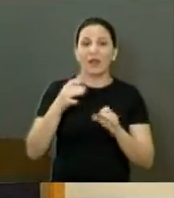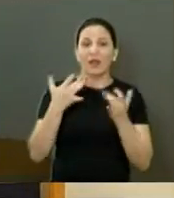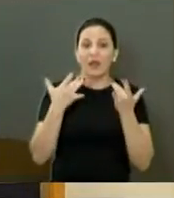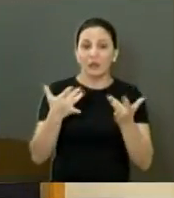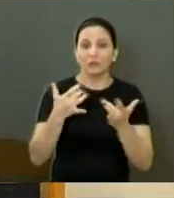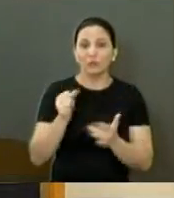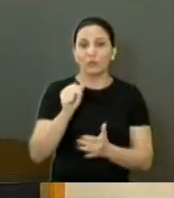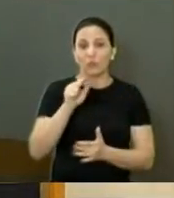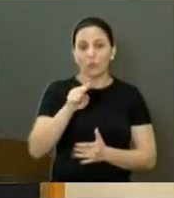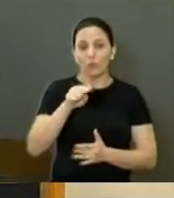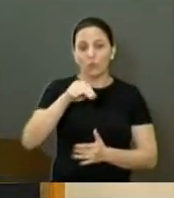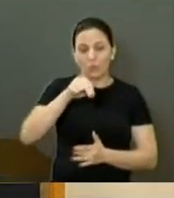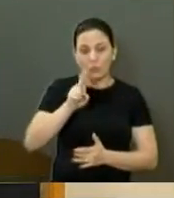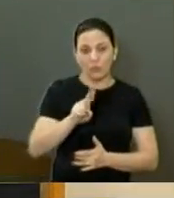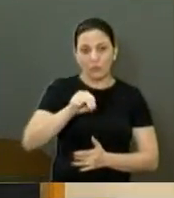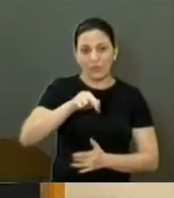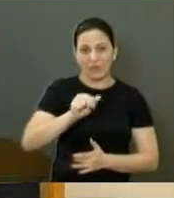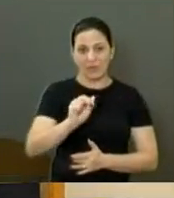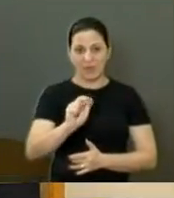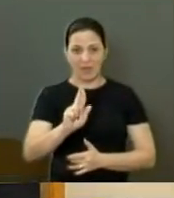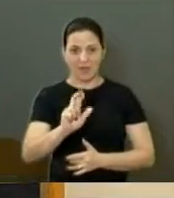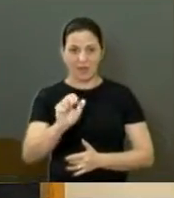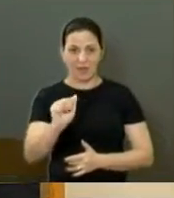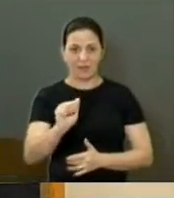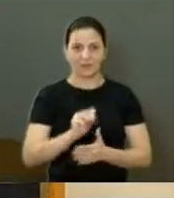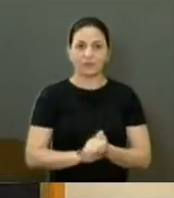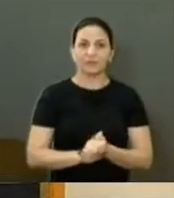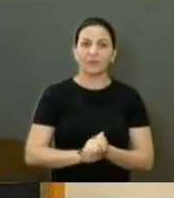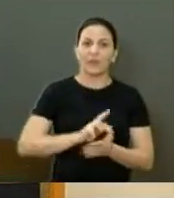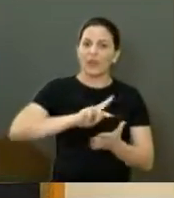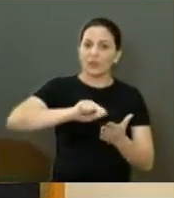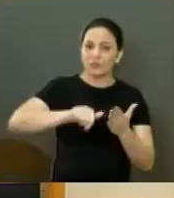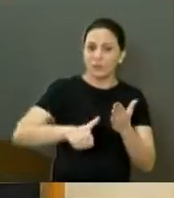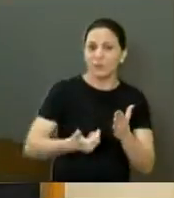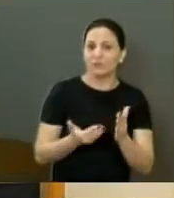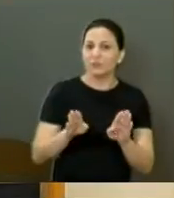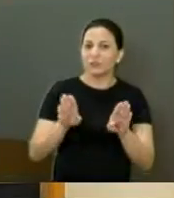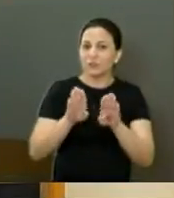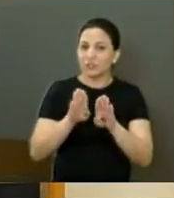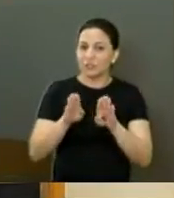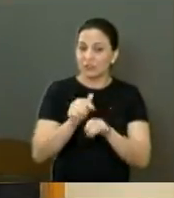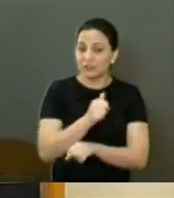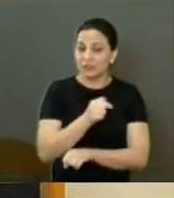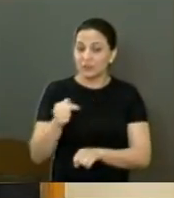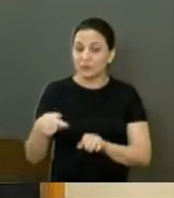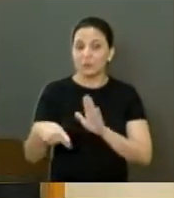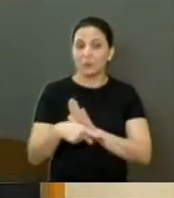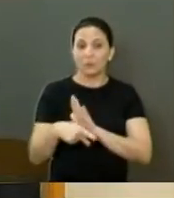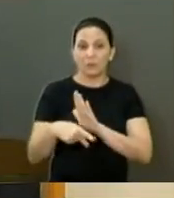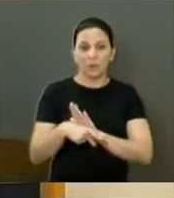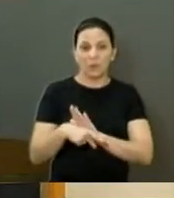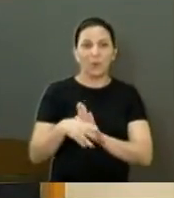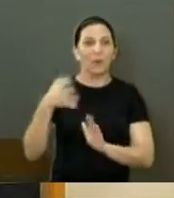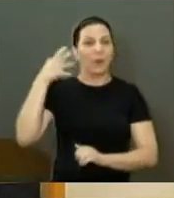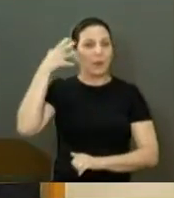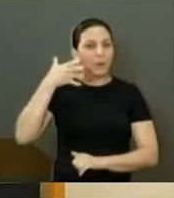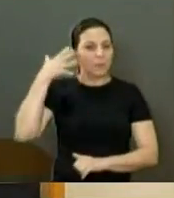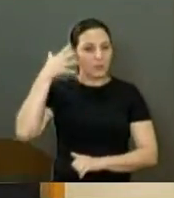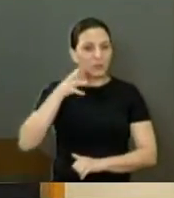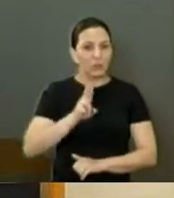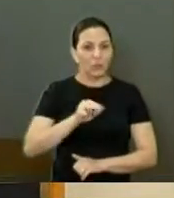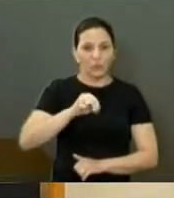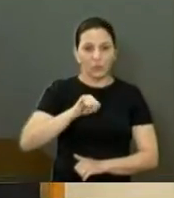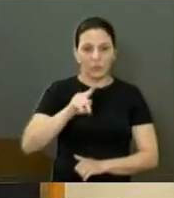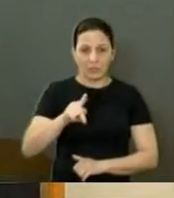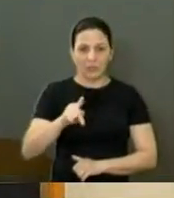Também acontecerão outras atividades, mas serão fechadas dentro da semana, palestra na Unip